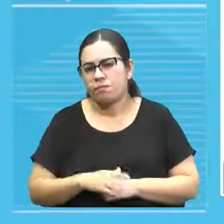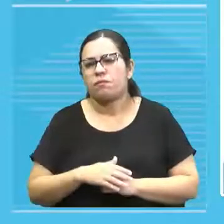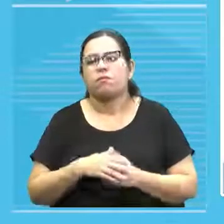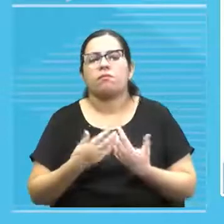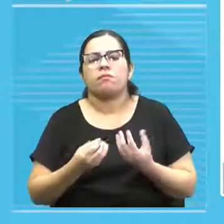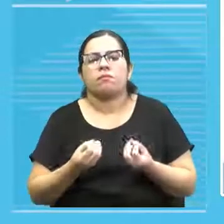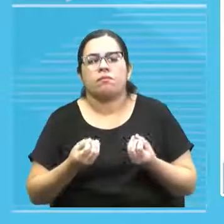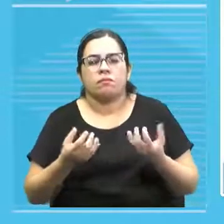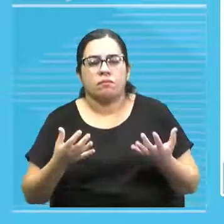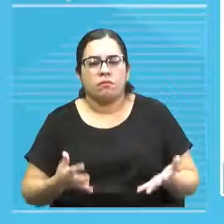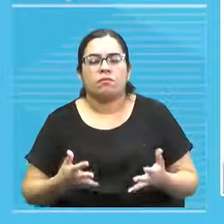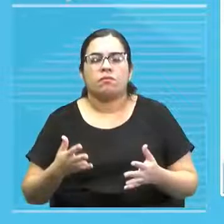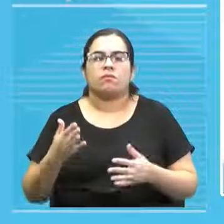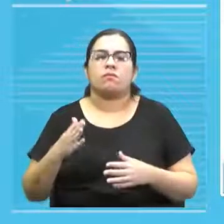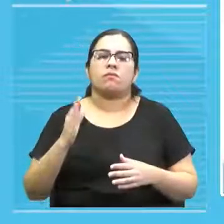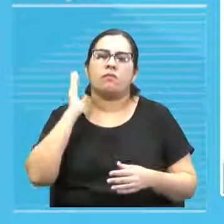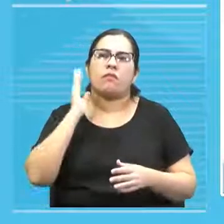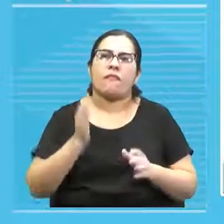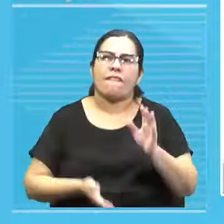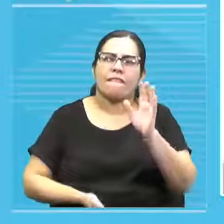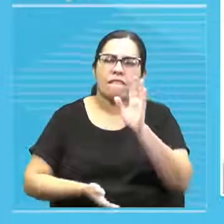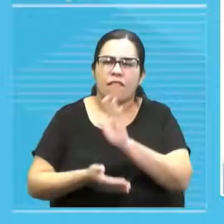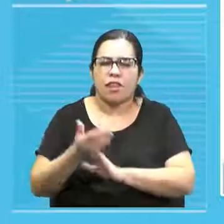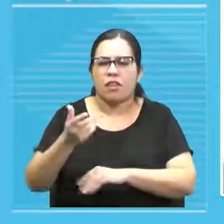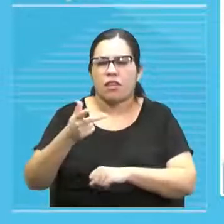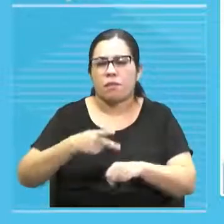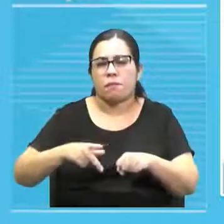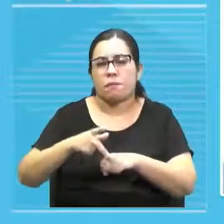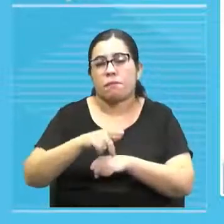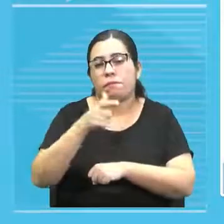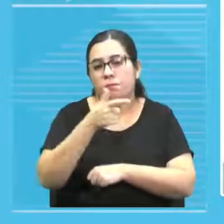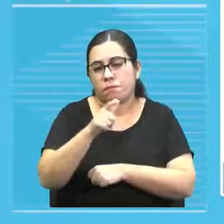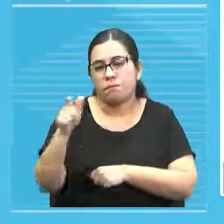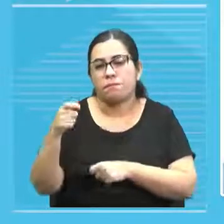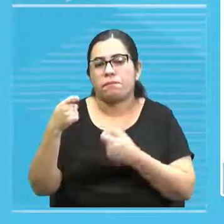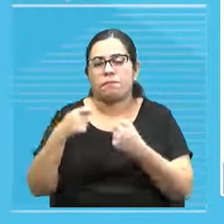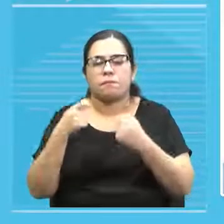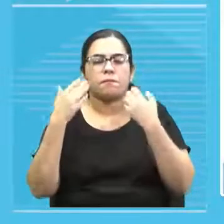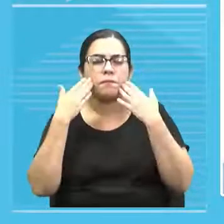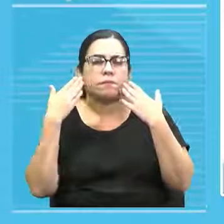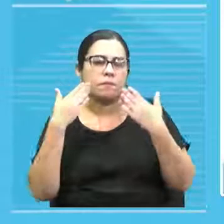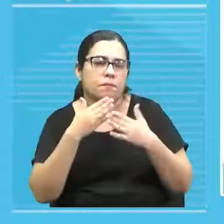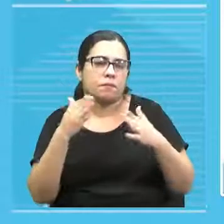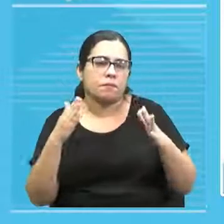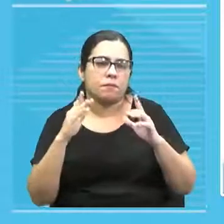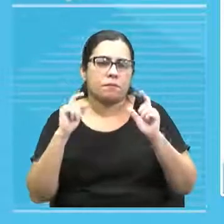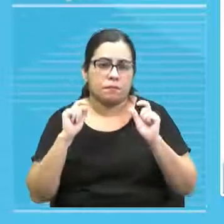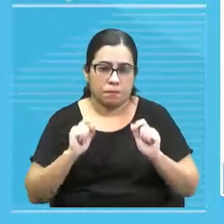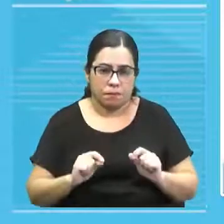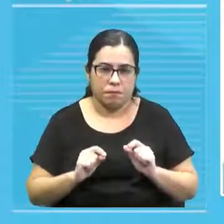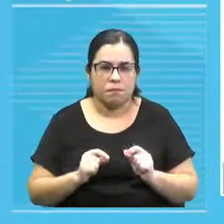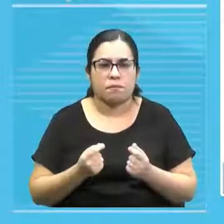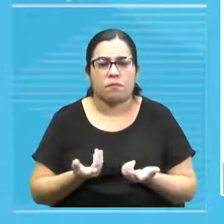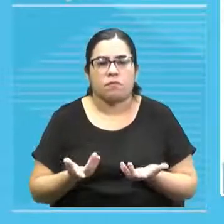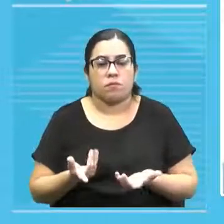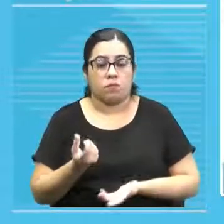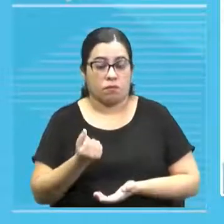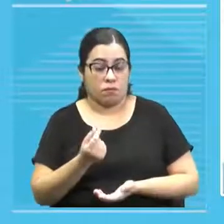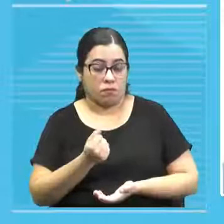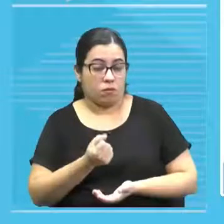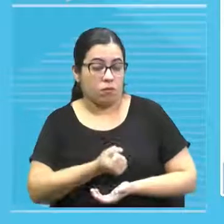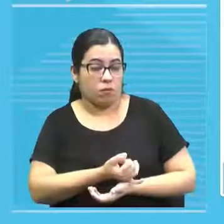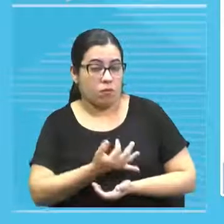vai vai viajar para o exterior ele já tem que mostrar é que quanto é que tem de